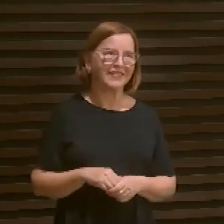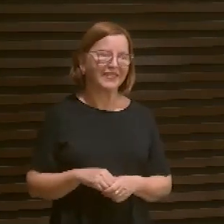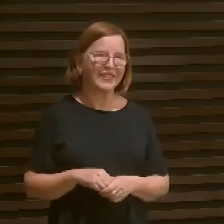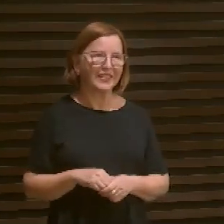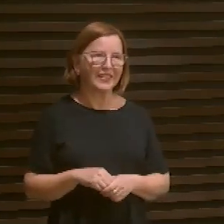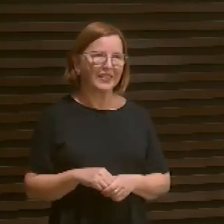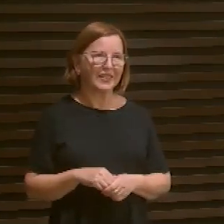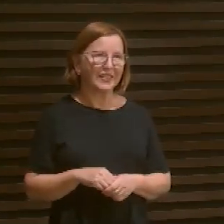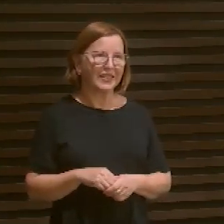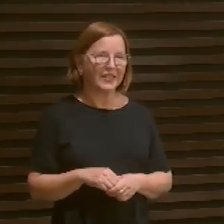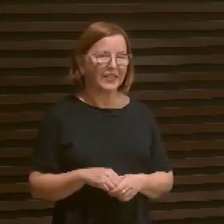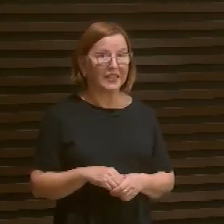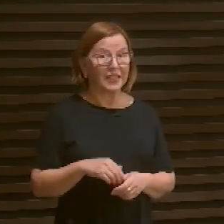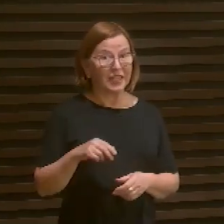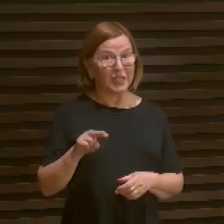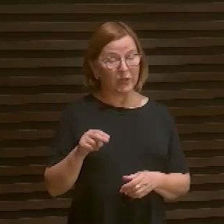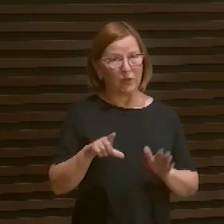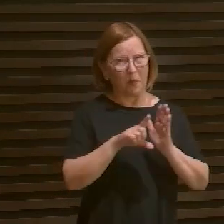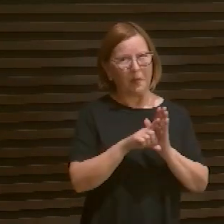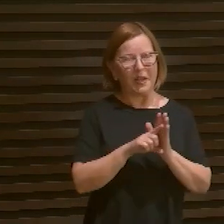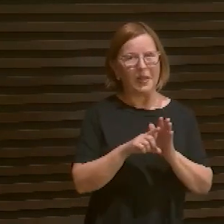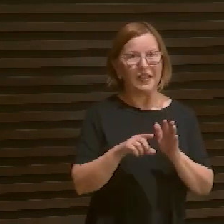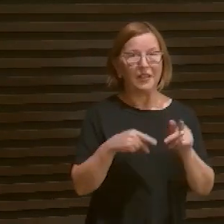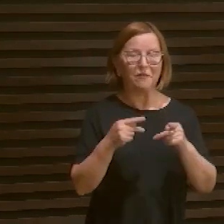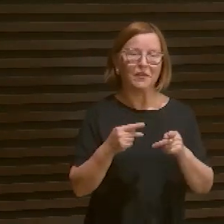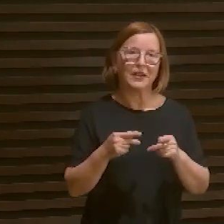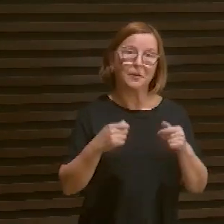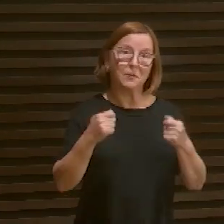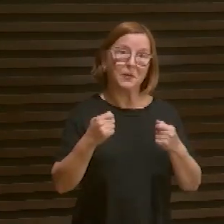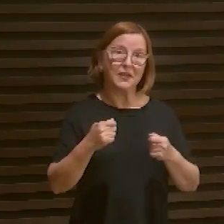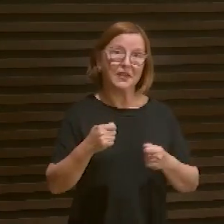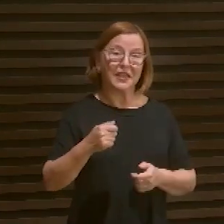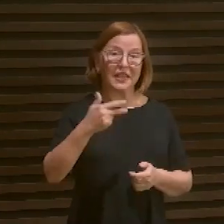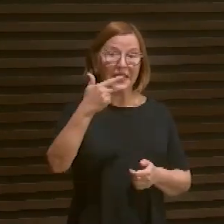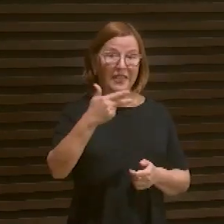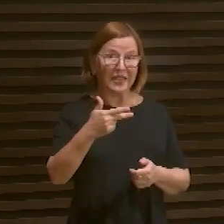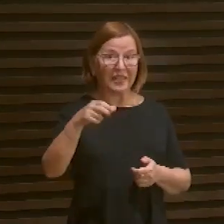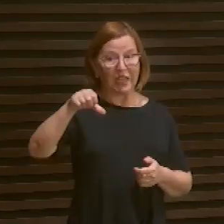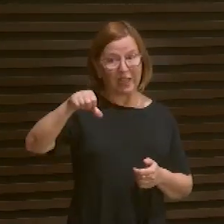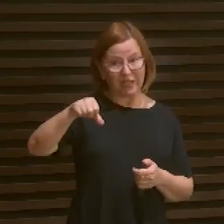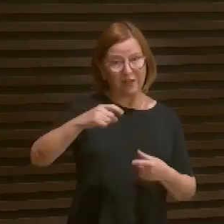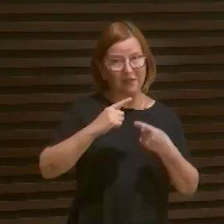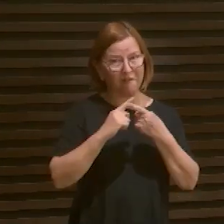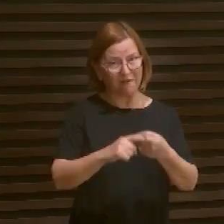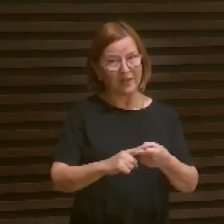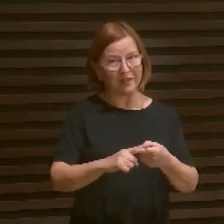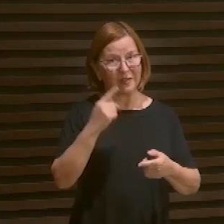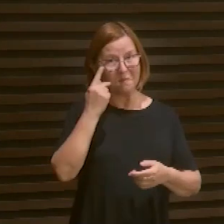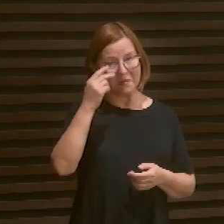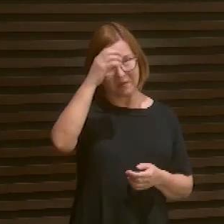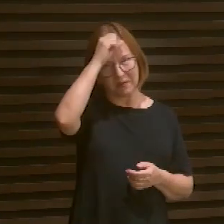por menos de 39 vezes nós não aprendemos uma coisa. Temos que ler uma